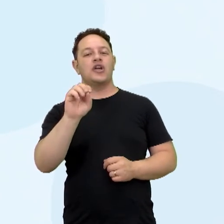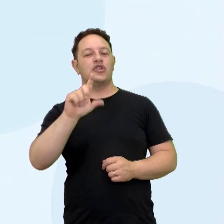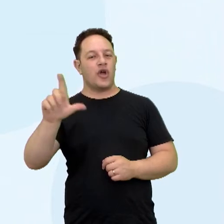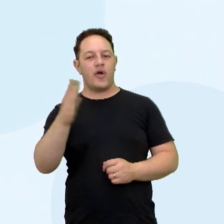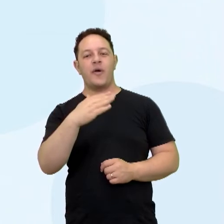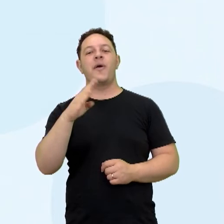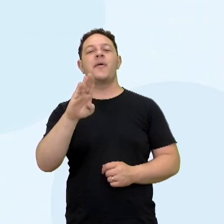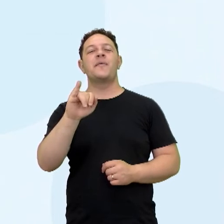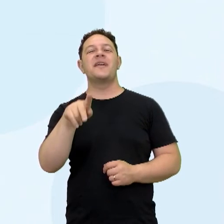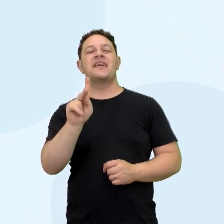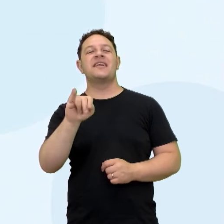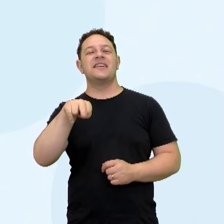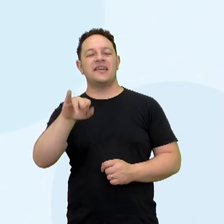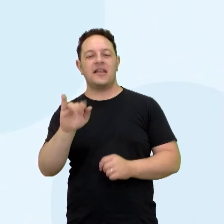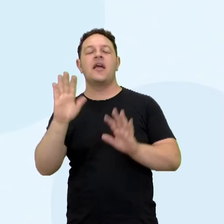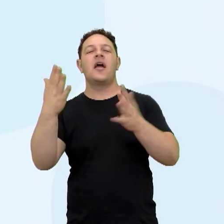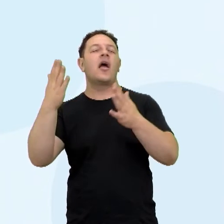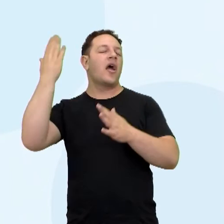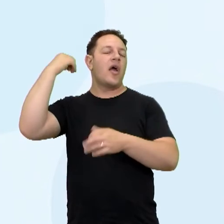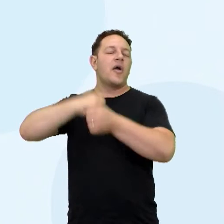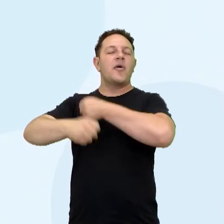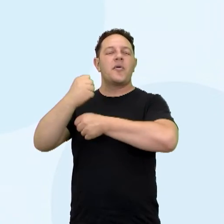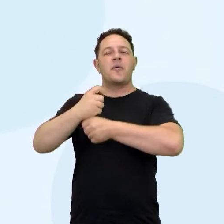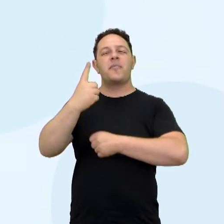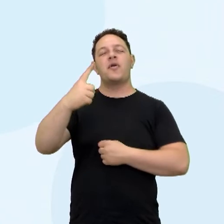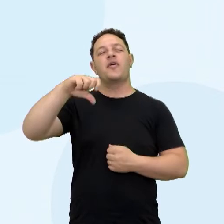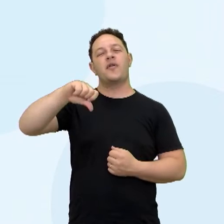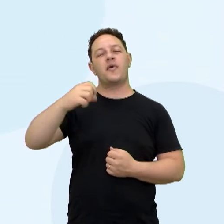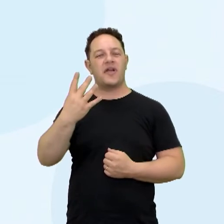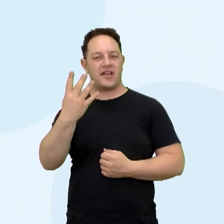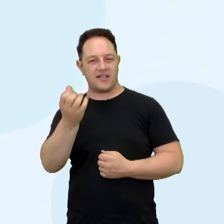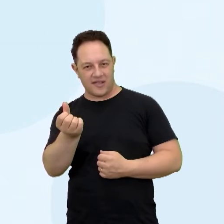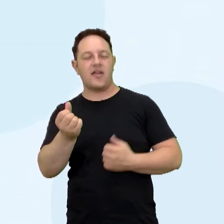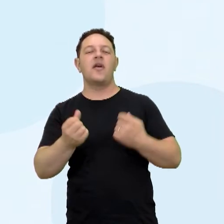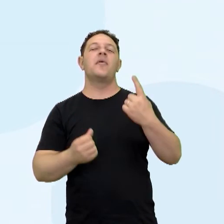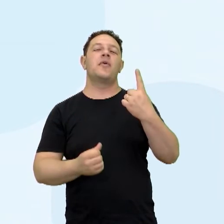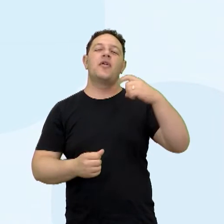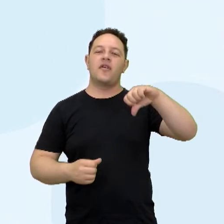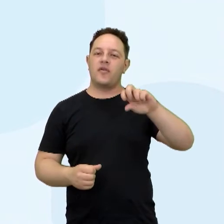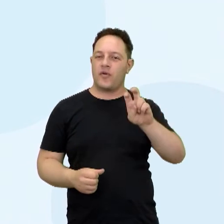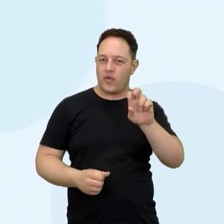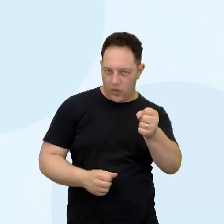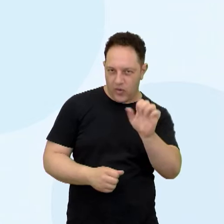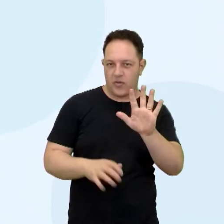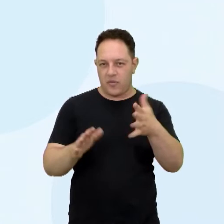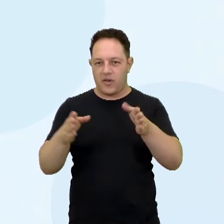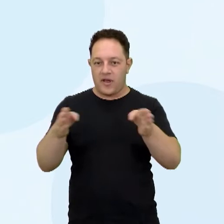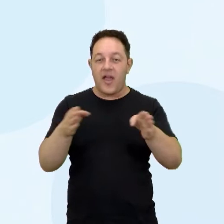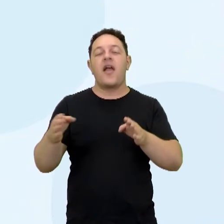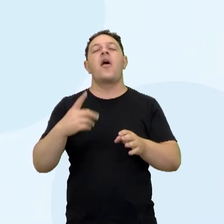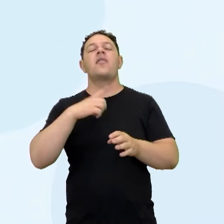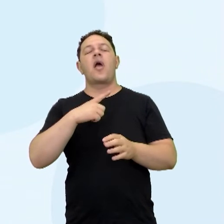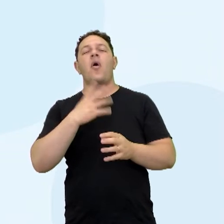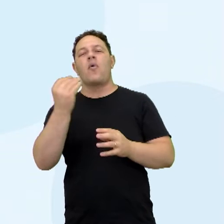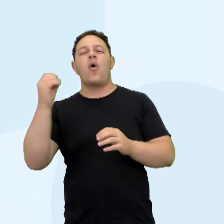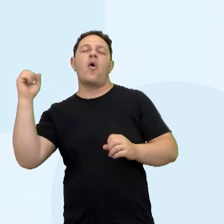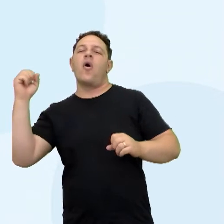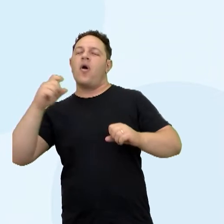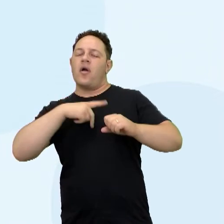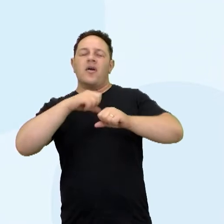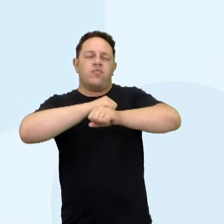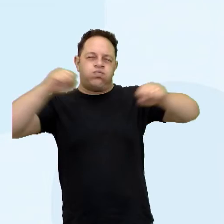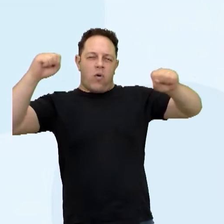jogadas aí nos Estados Unidos entre 1946 e 1958. Foram mais de 20 bombas de hidrogênios e